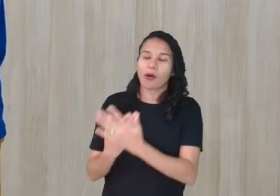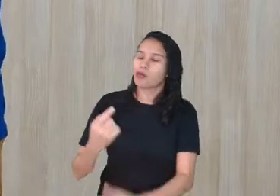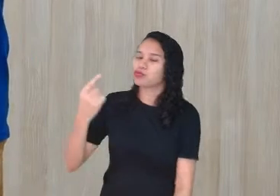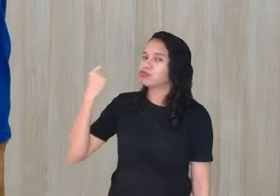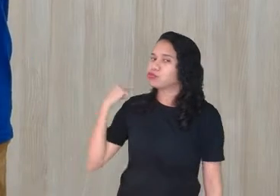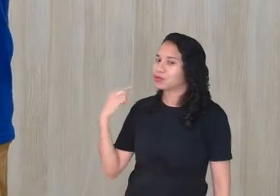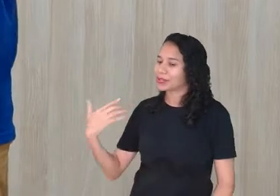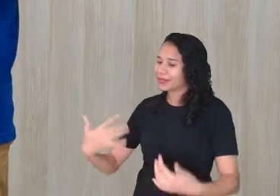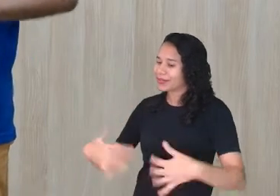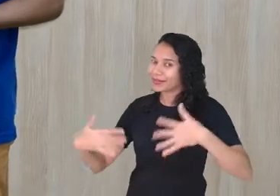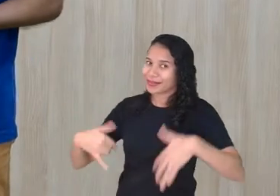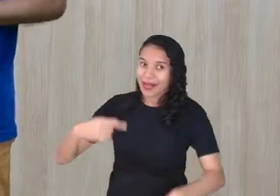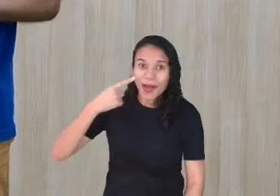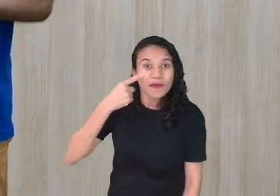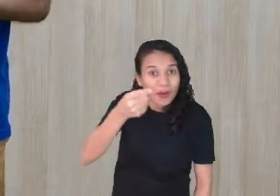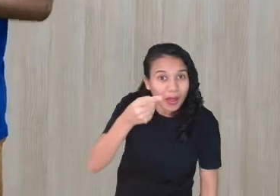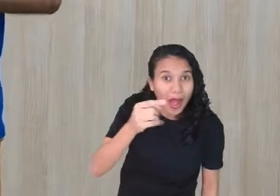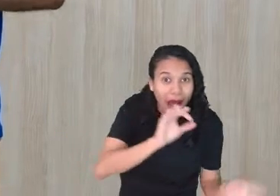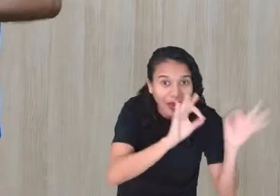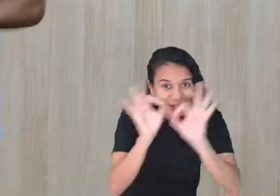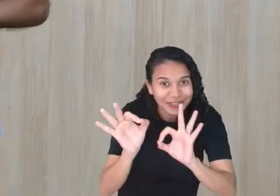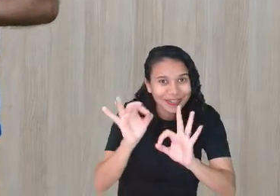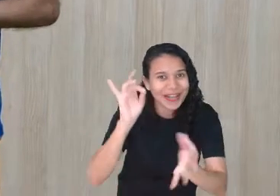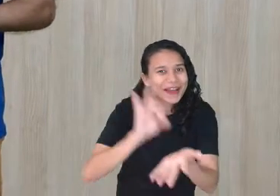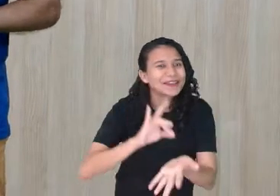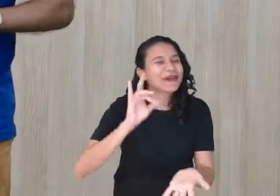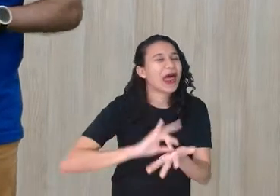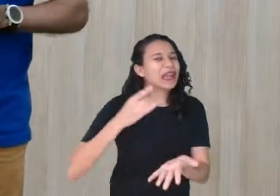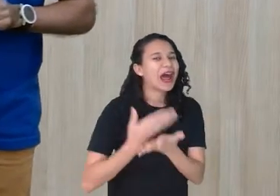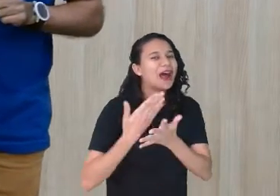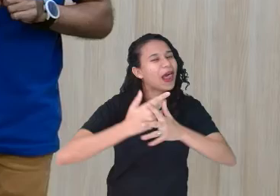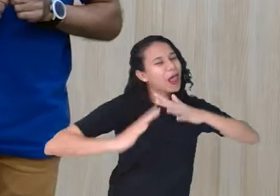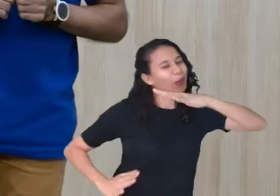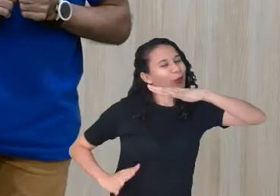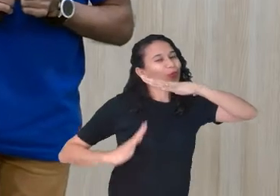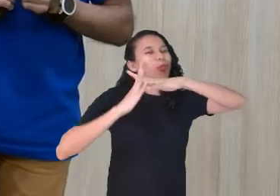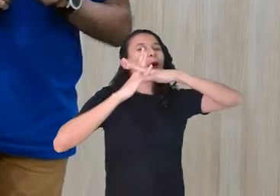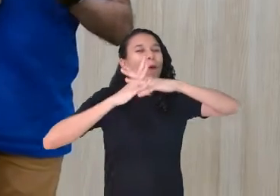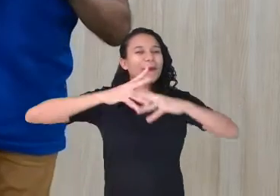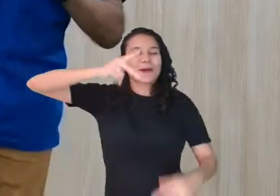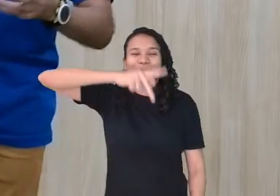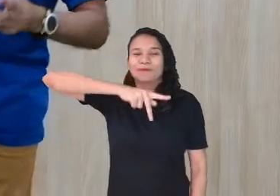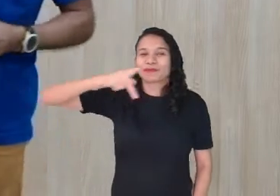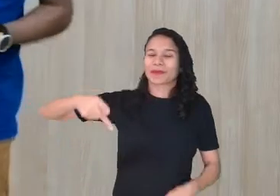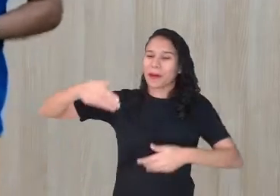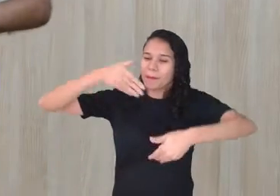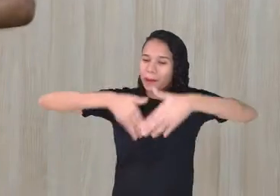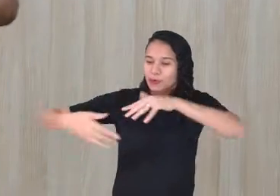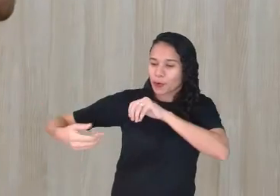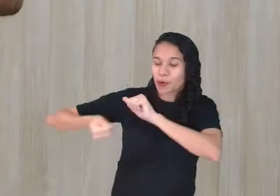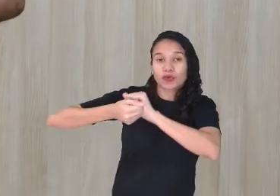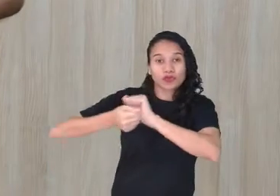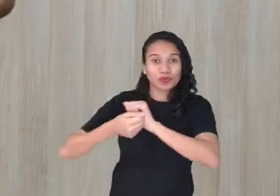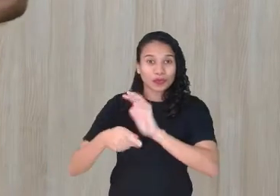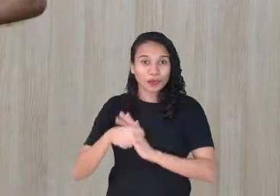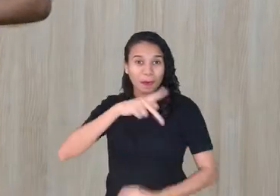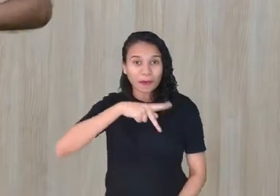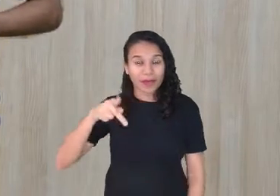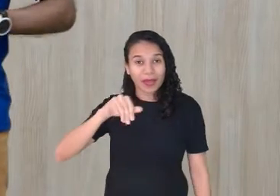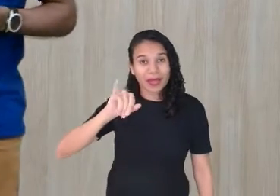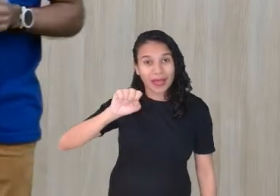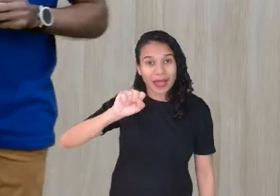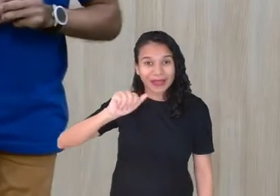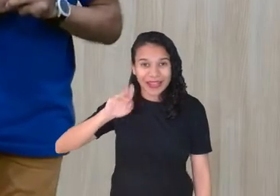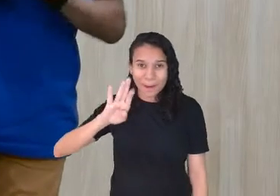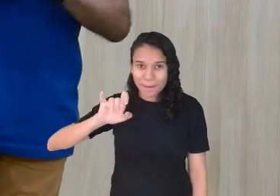passada, eu convido você a acessar, viu? Que foi a aula, viu? A professora participou comigo, a professora Bel, a professora